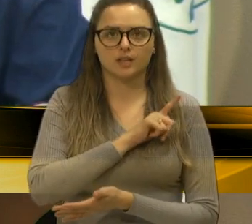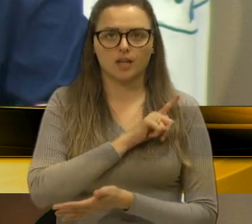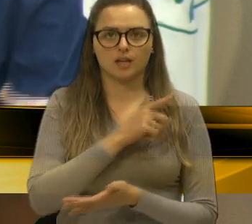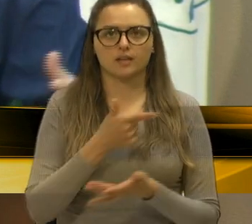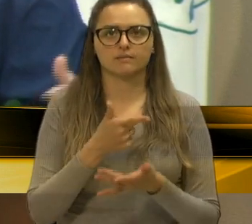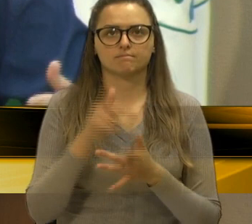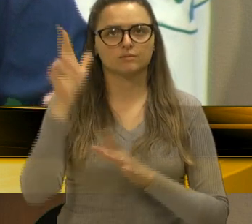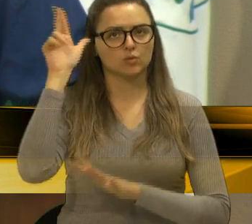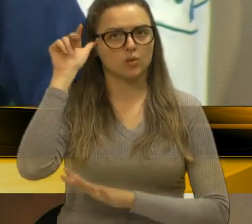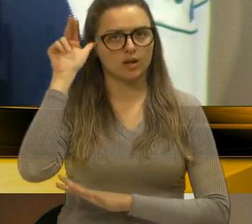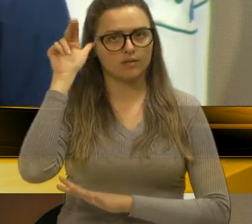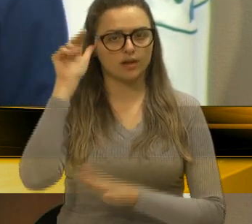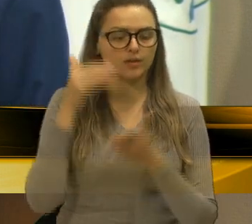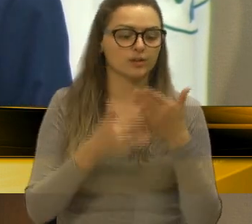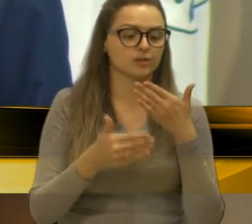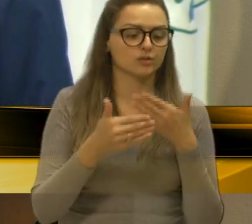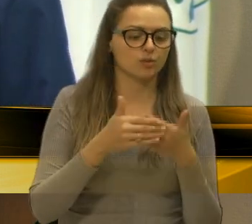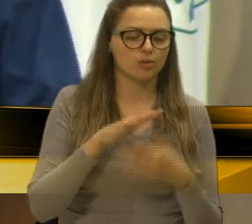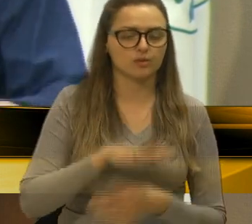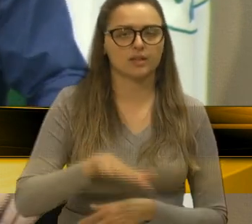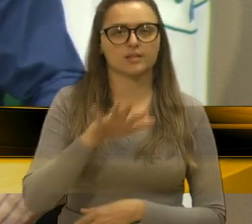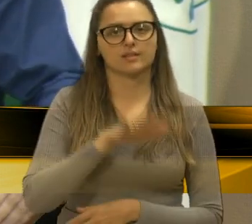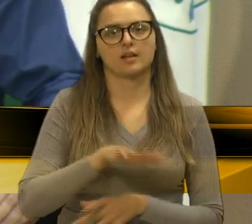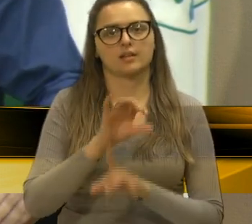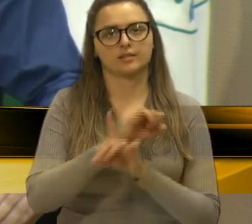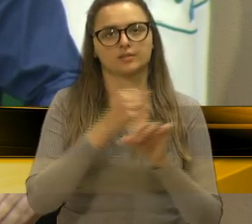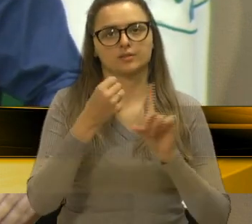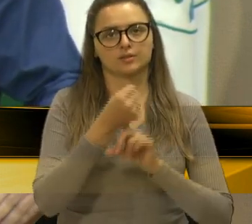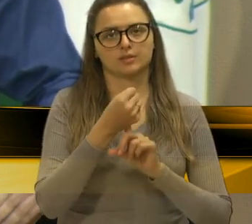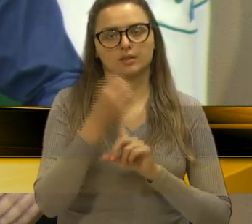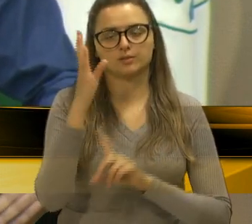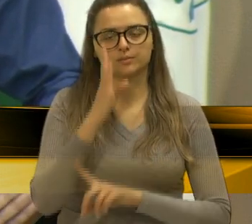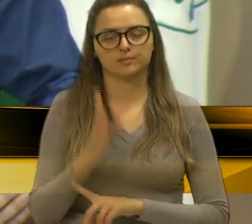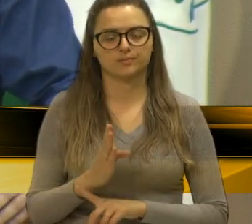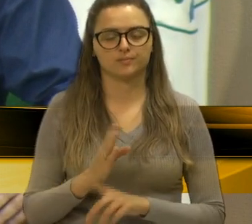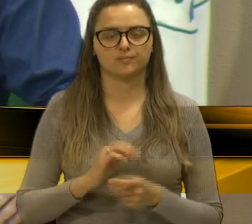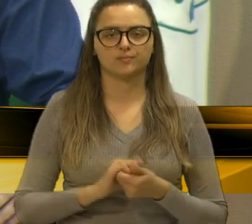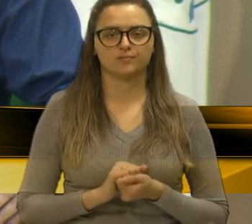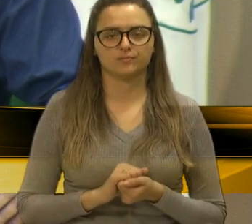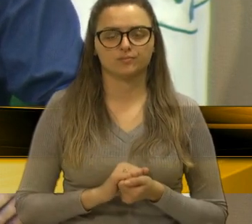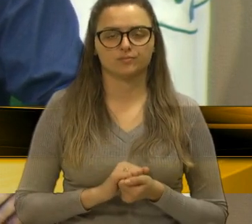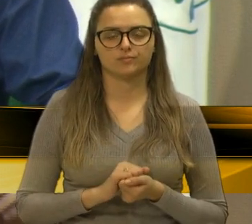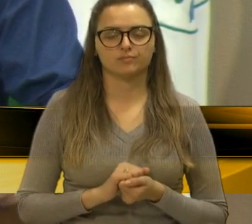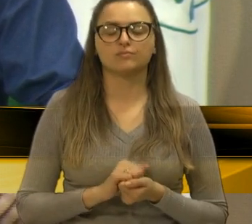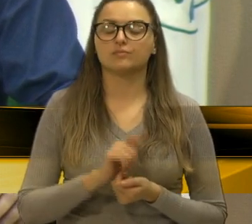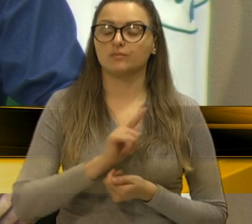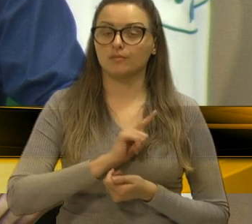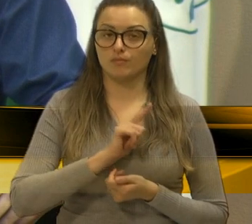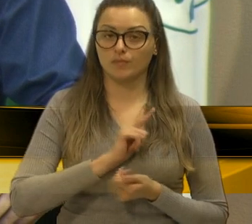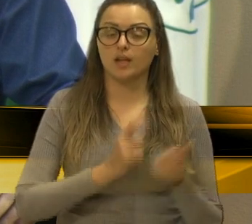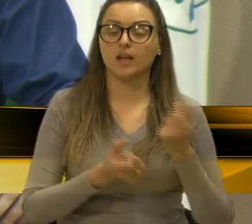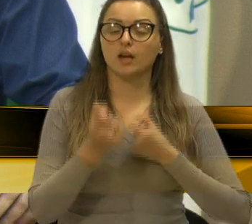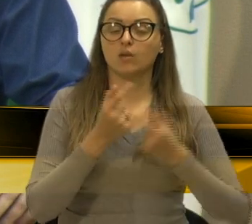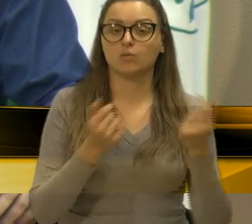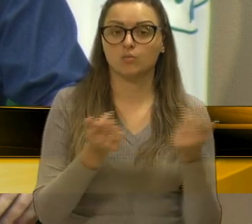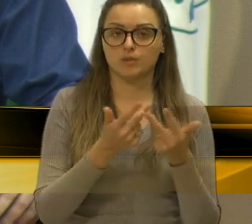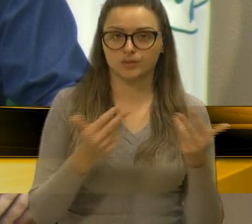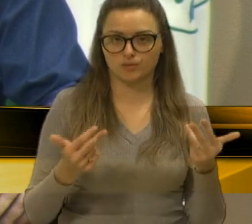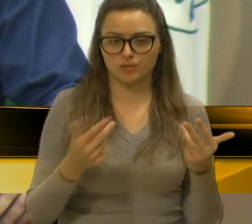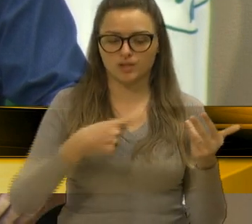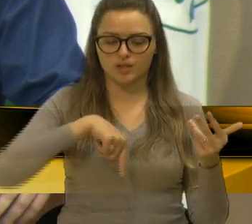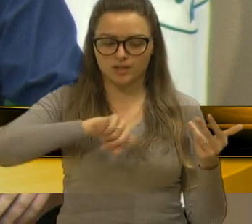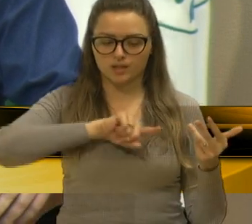cavalo, como em todos os setores da nossa sociedade brasileira. Muitas vezes nós vivemos num